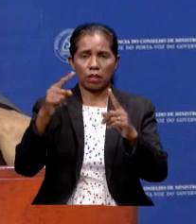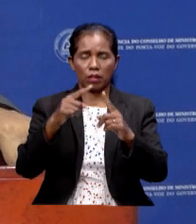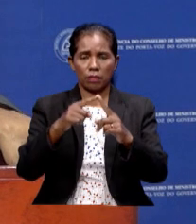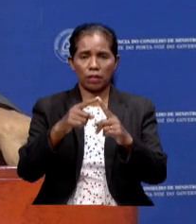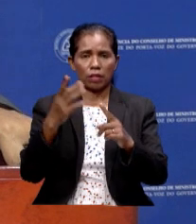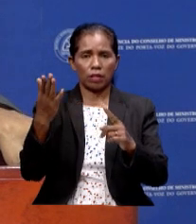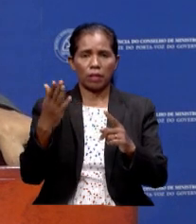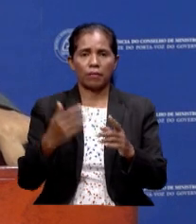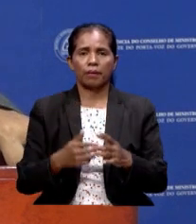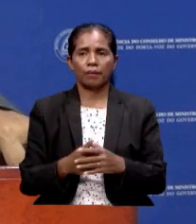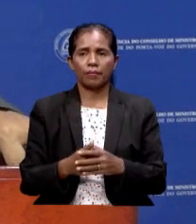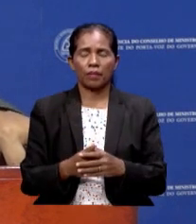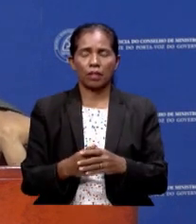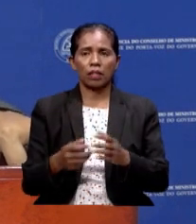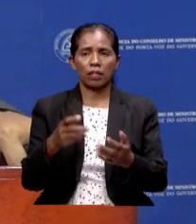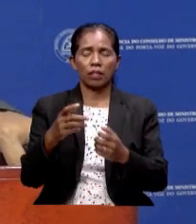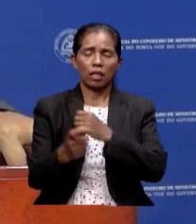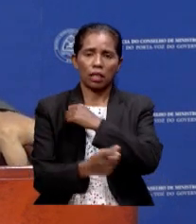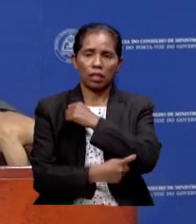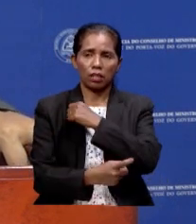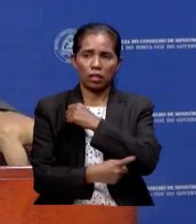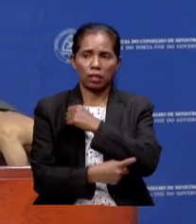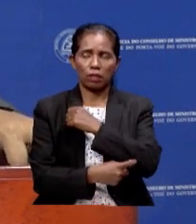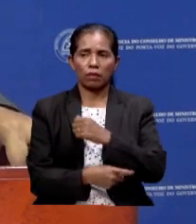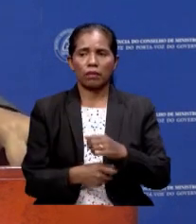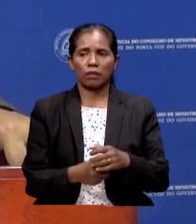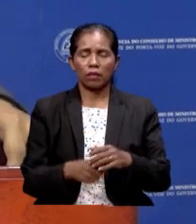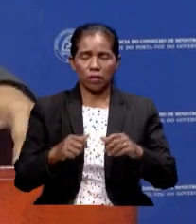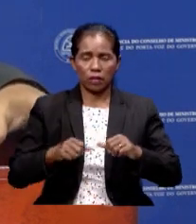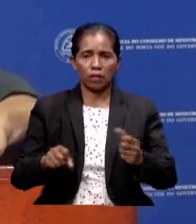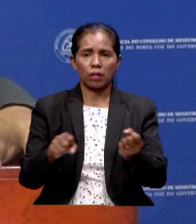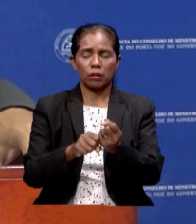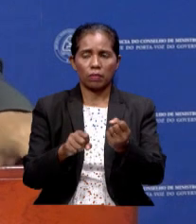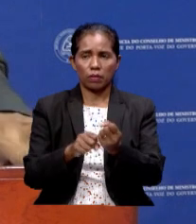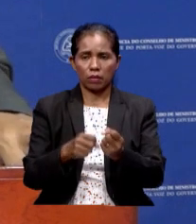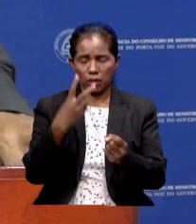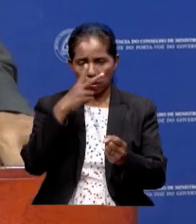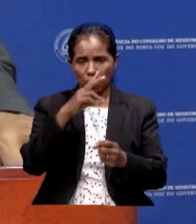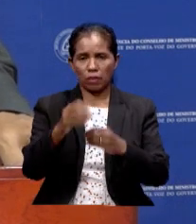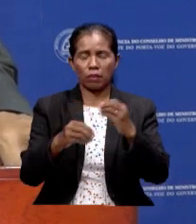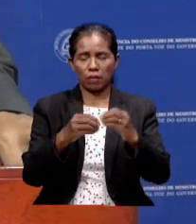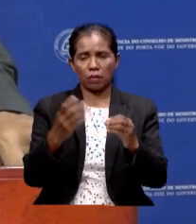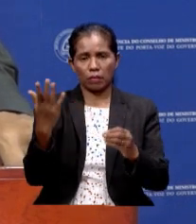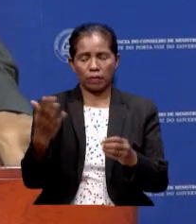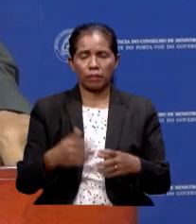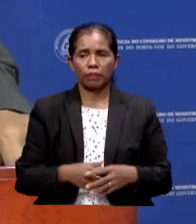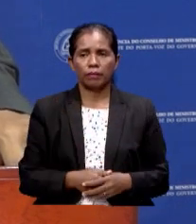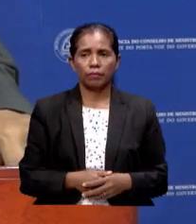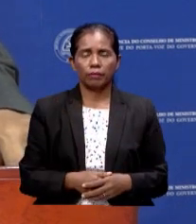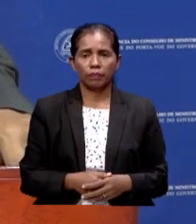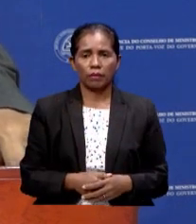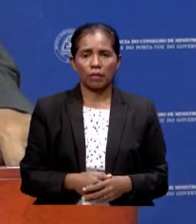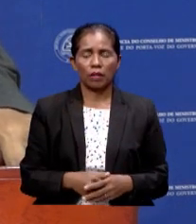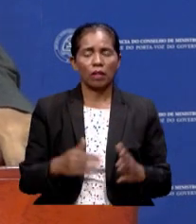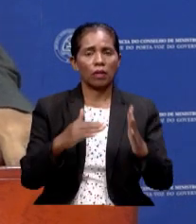vai ir nessa hukuman para contribuir contra ordenações. Contra